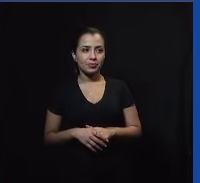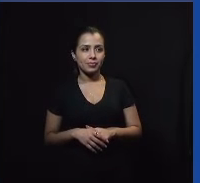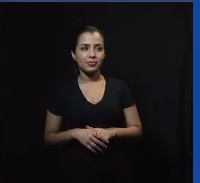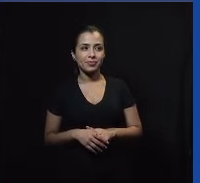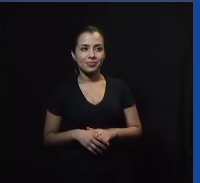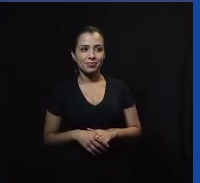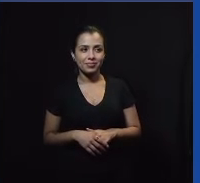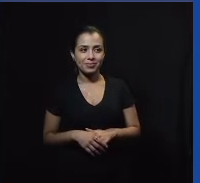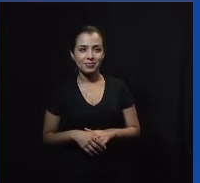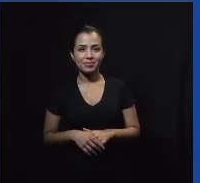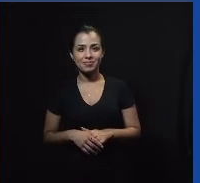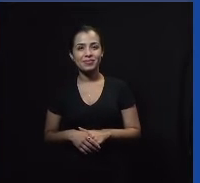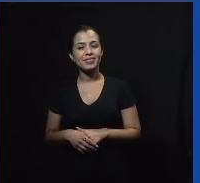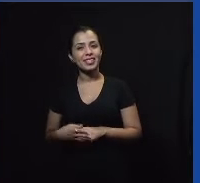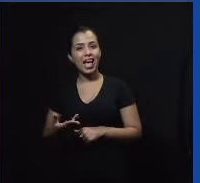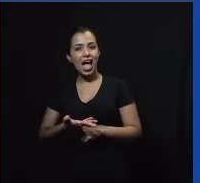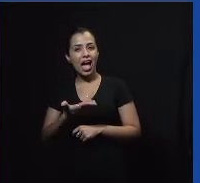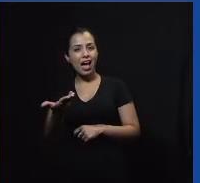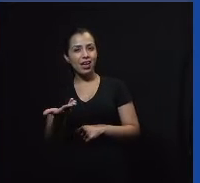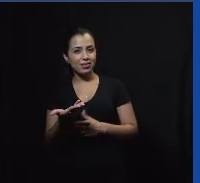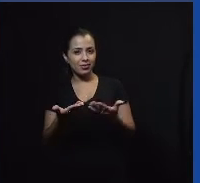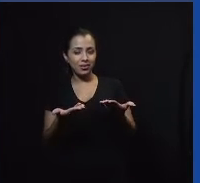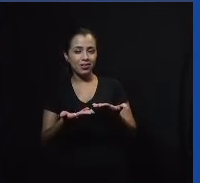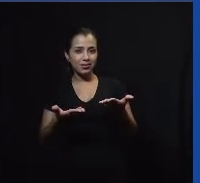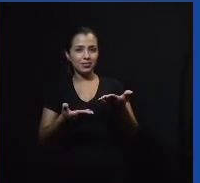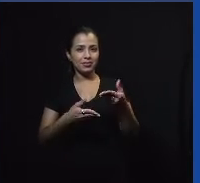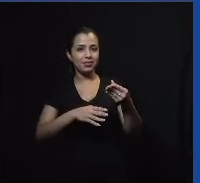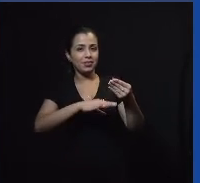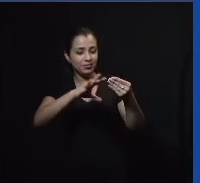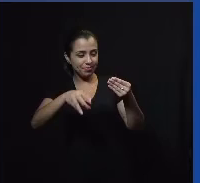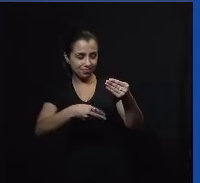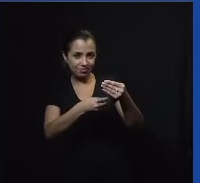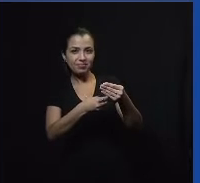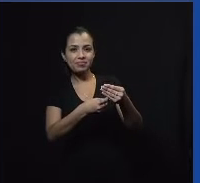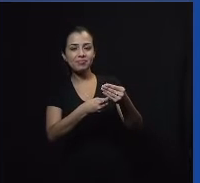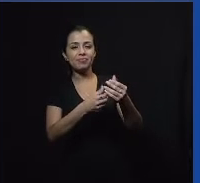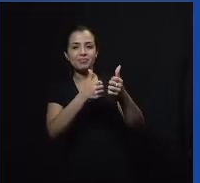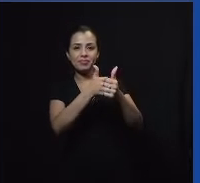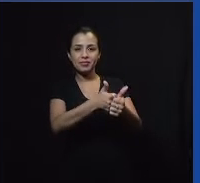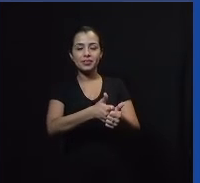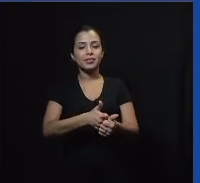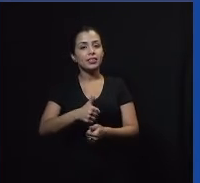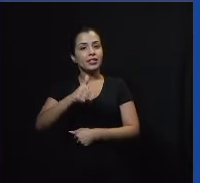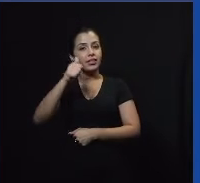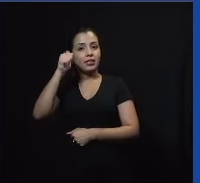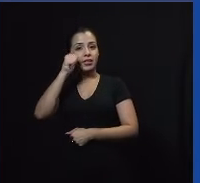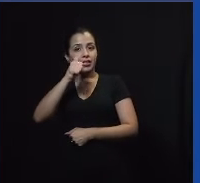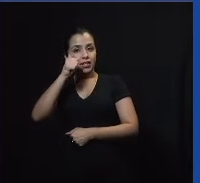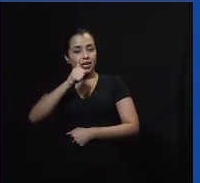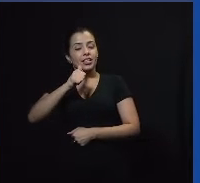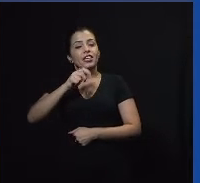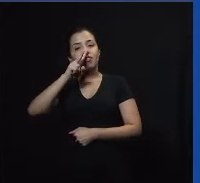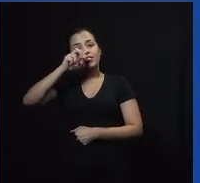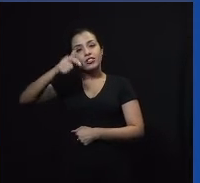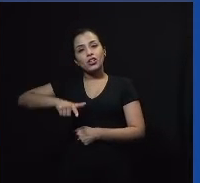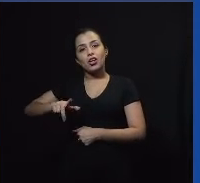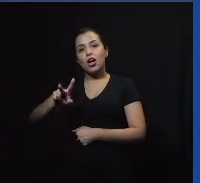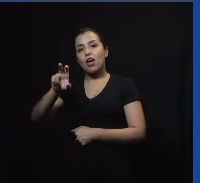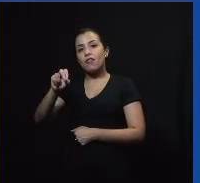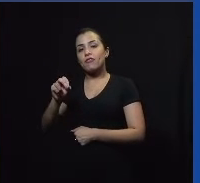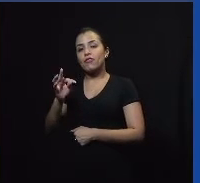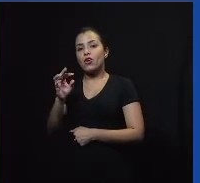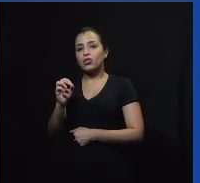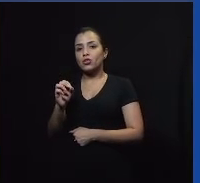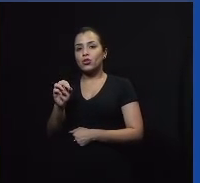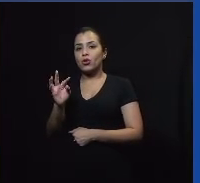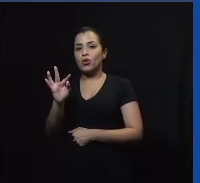Acho que eu pego carona aí nas meninas e também reforço que em Votorantim, né, no trabalho que a gente fez com os jovens,